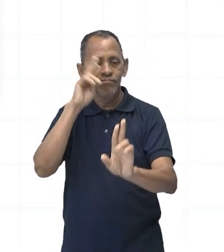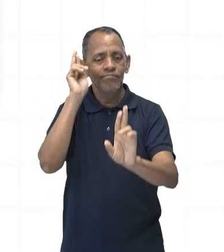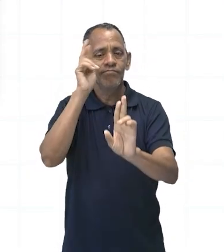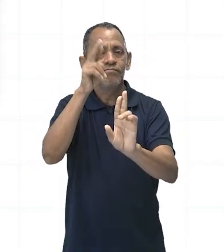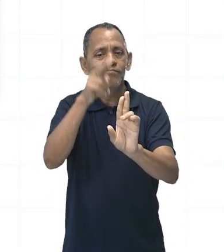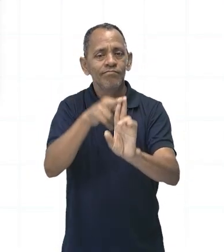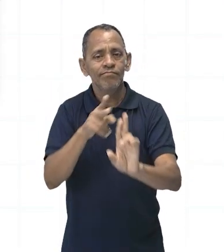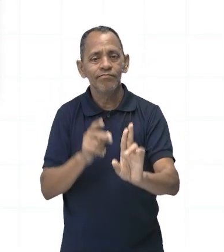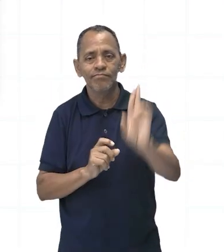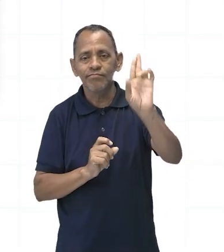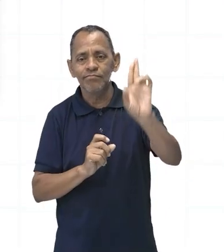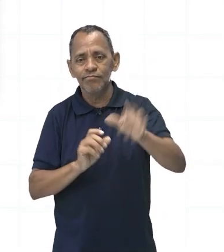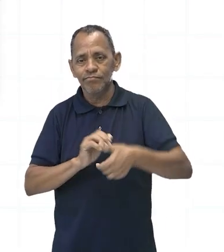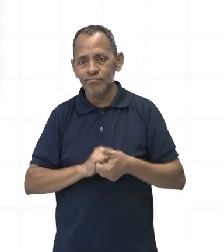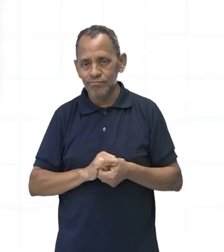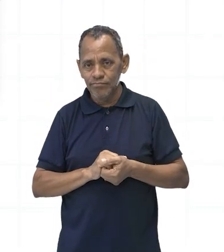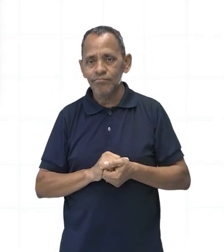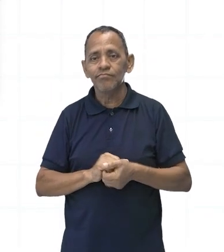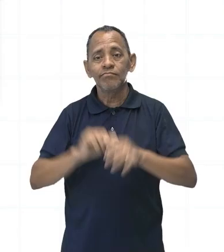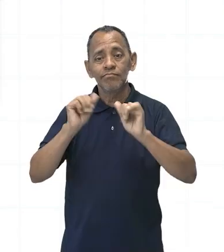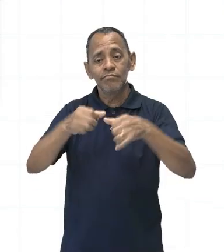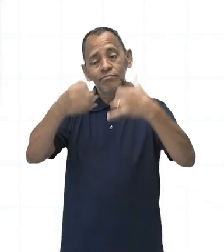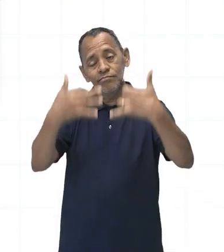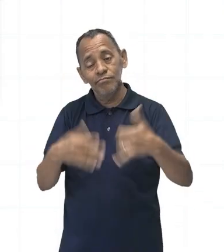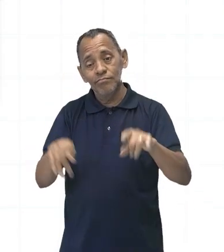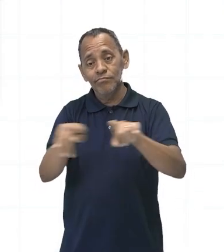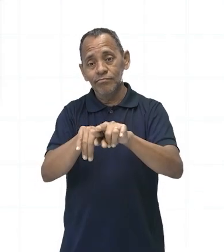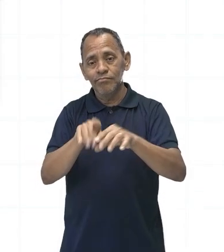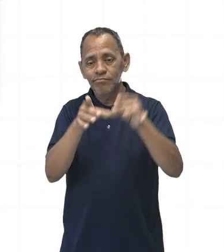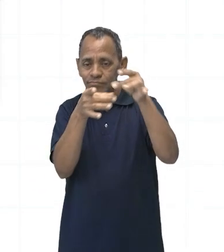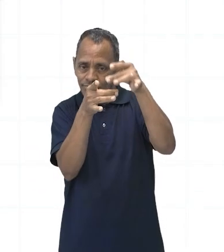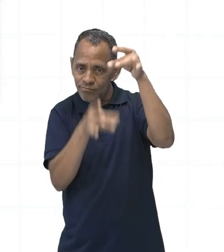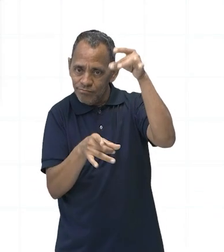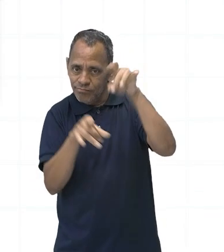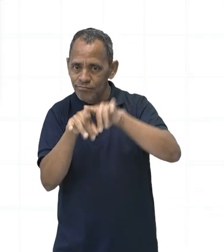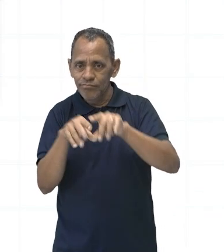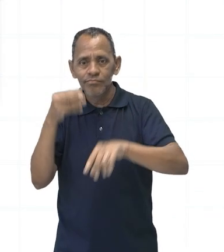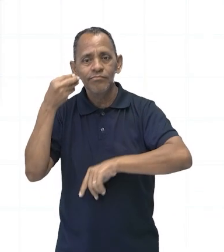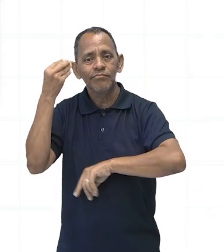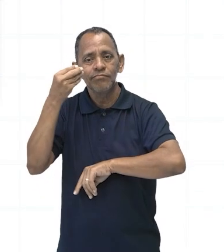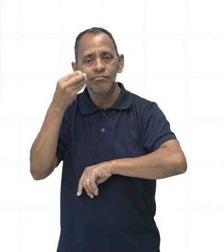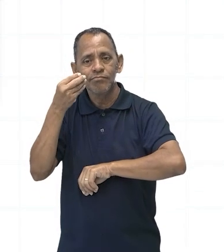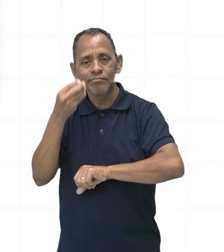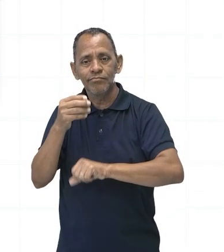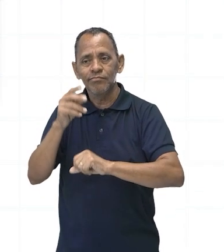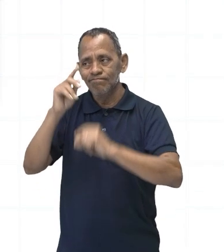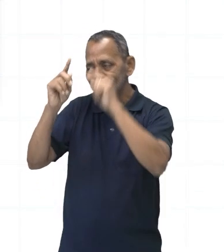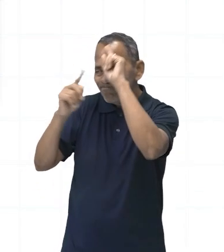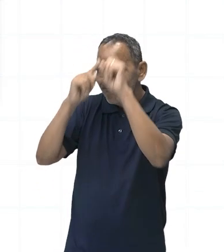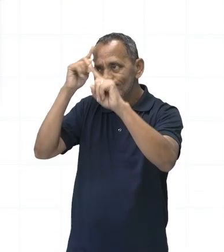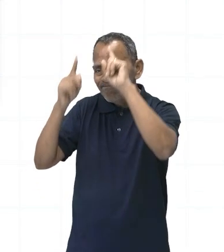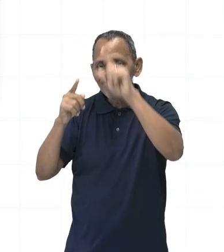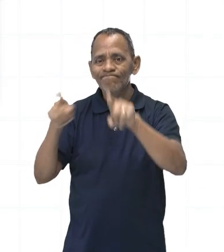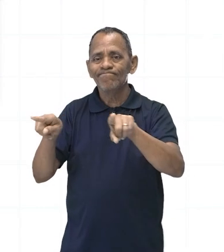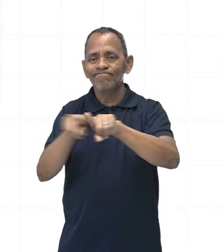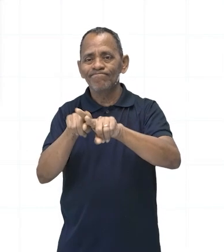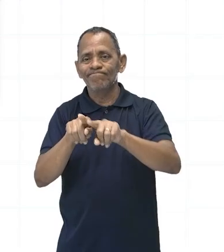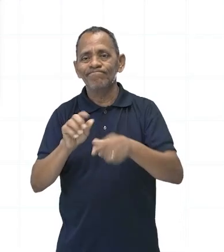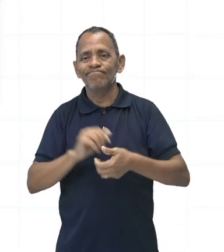referências. E também nós podemos falar, né, que é experimentação e inovação. O que é